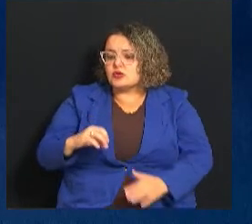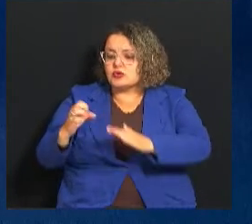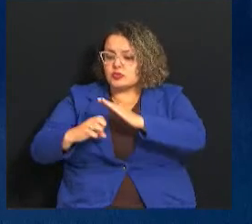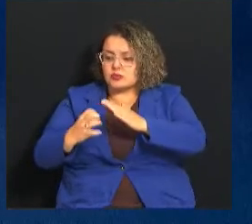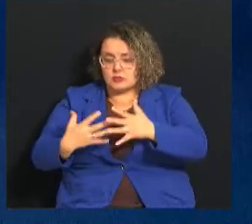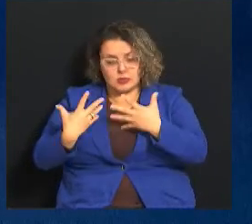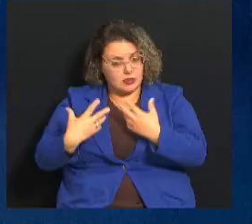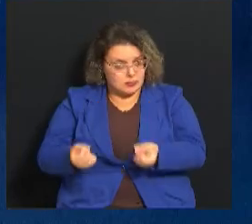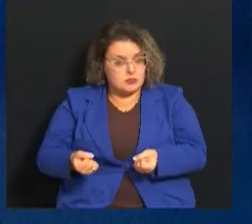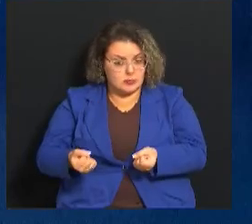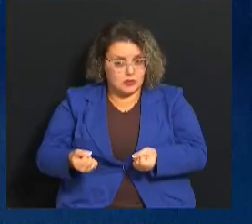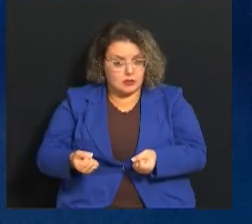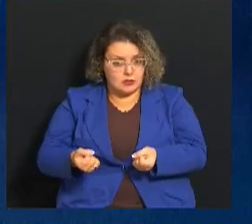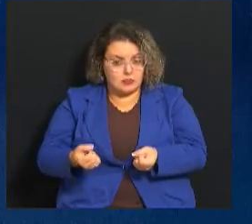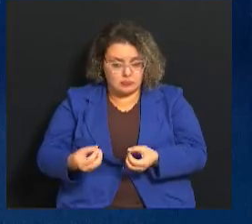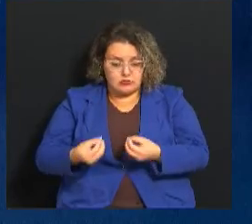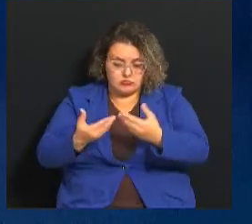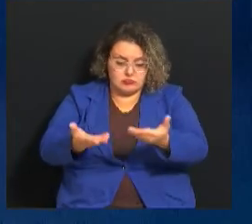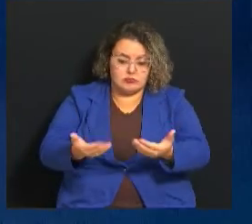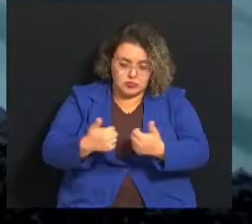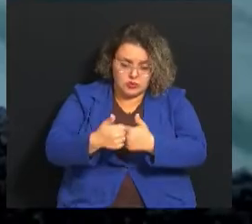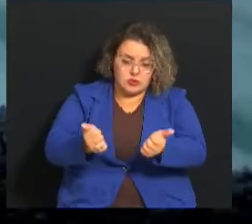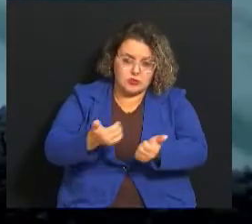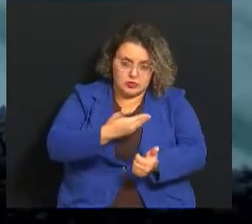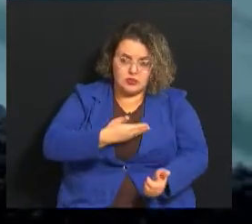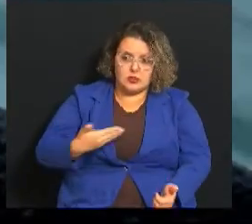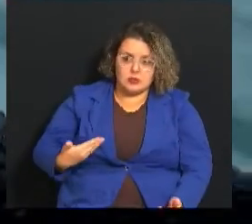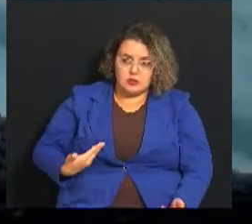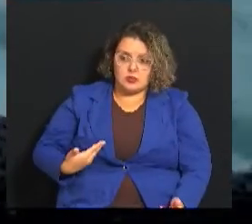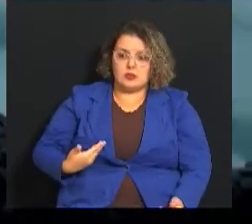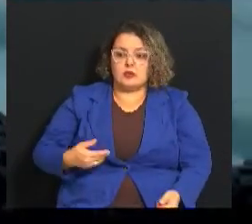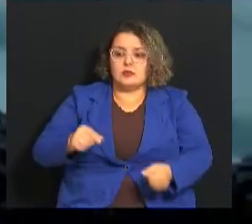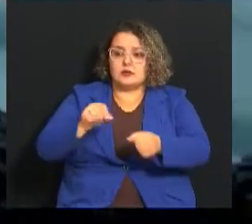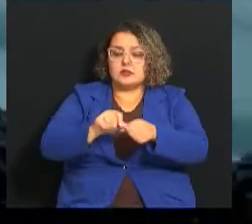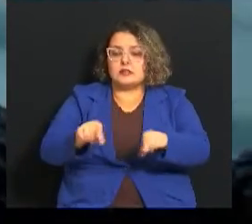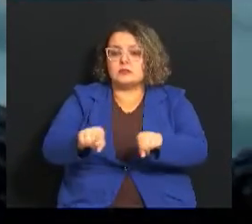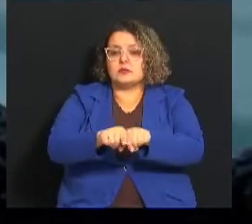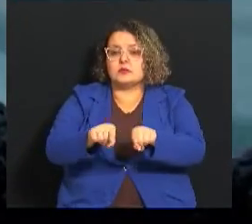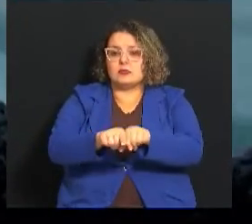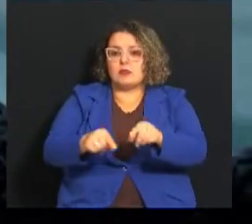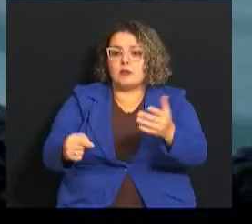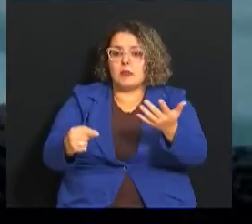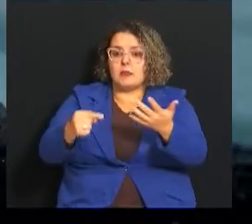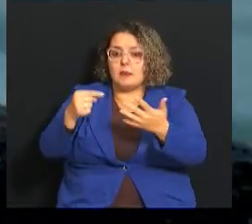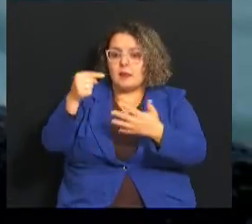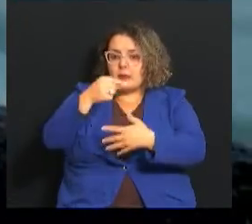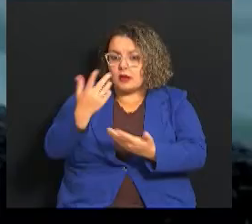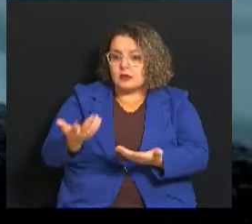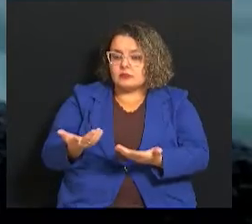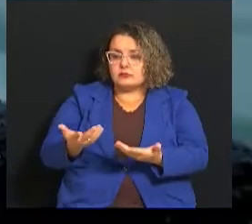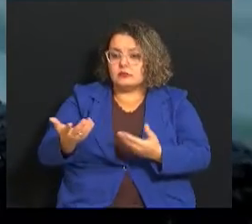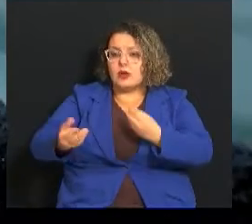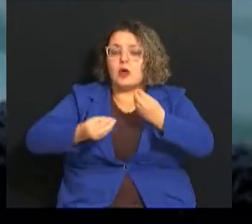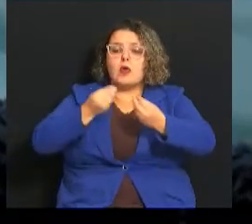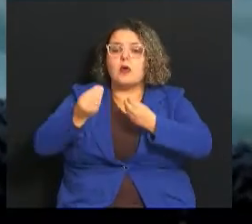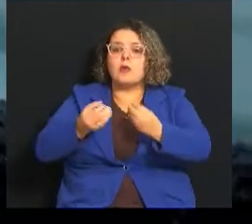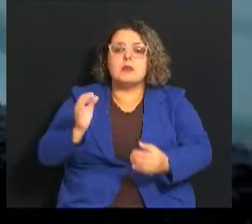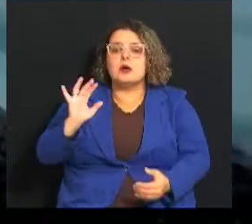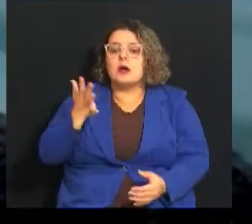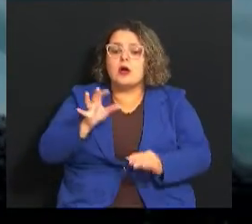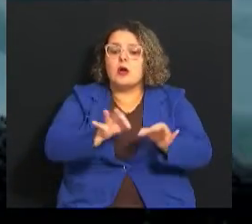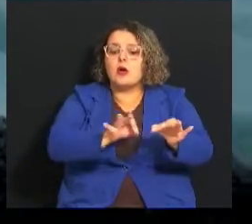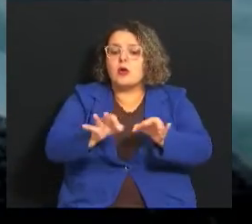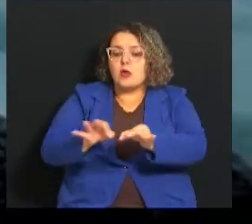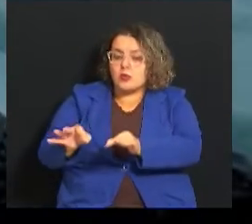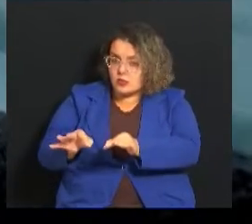por fornecer aí o transporte público. Fizemos também questões do tipo, como que está sendo